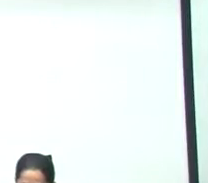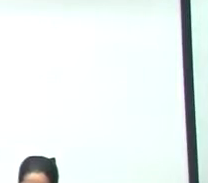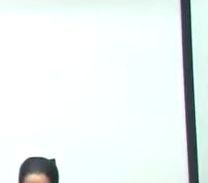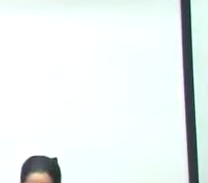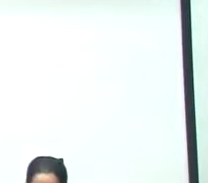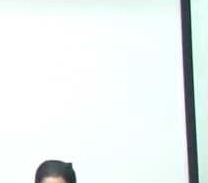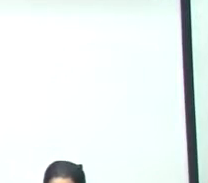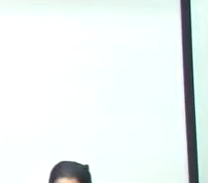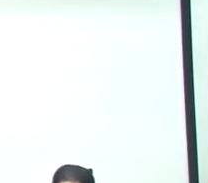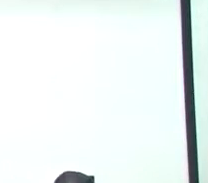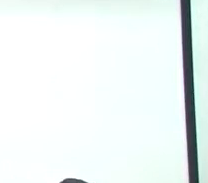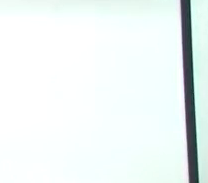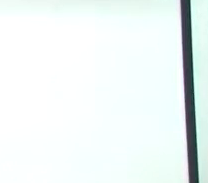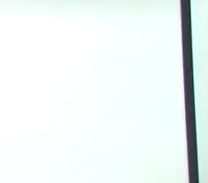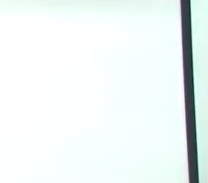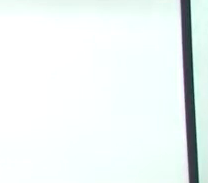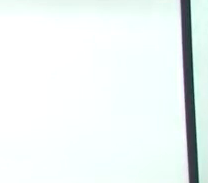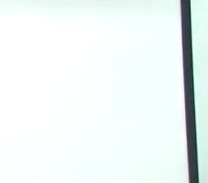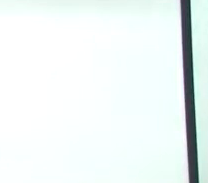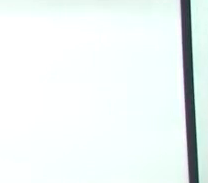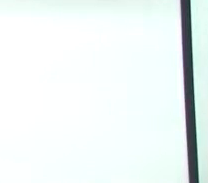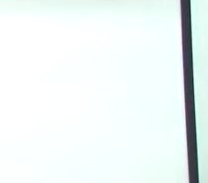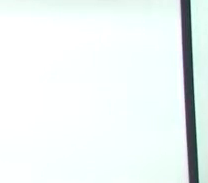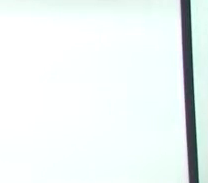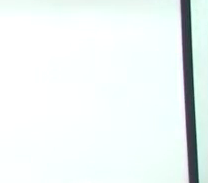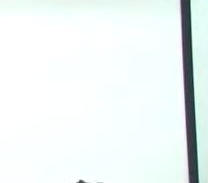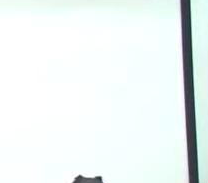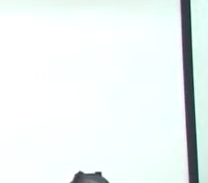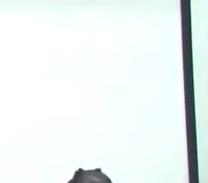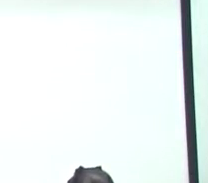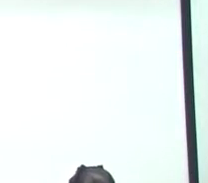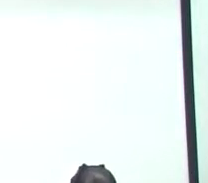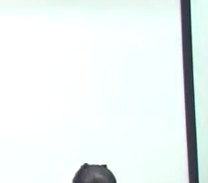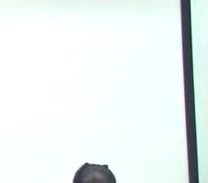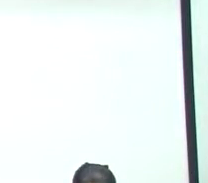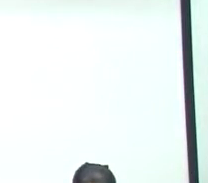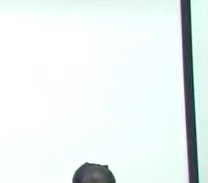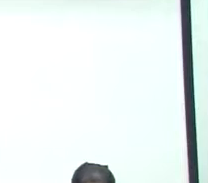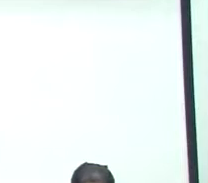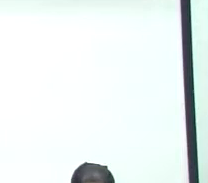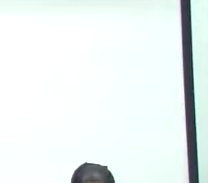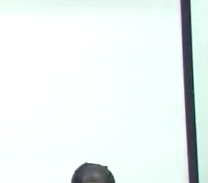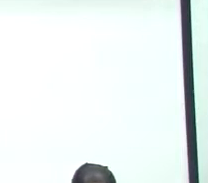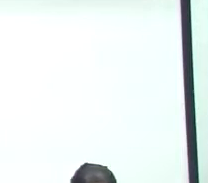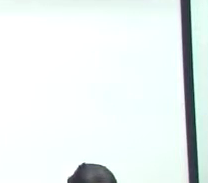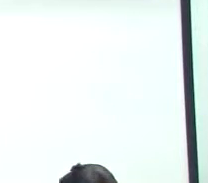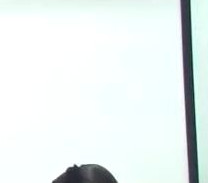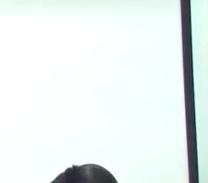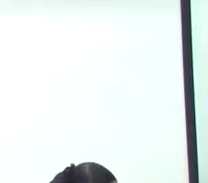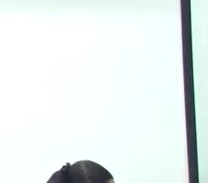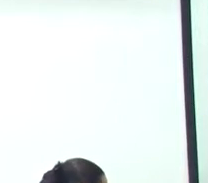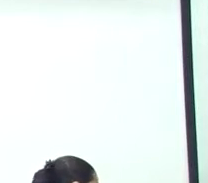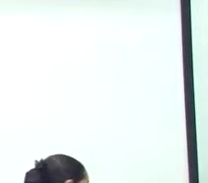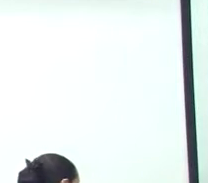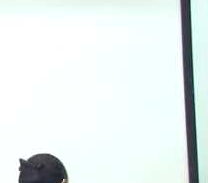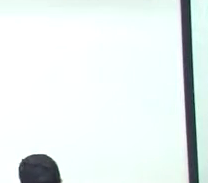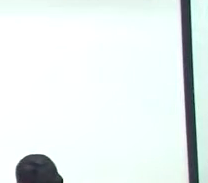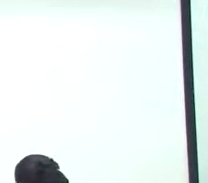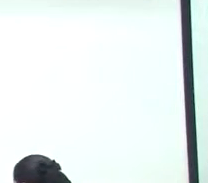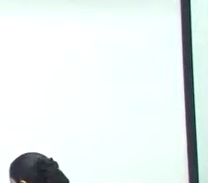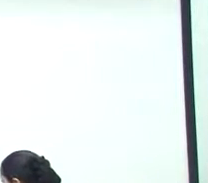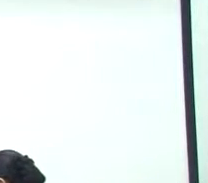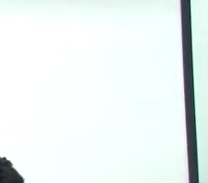vereador Paulo Sérgio, professora Marisa, professor Rômulo, Romildo Santos, Toninho da Farmácia. Consignar meu voto abstenção, viu, senhor